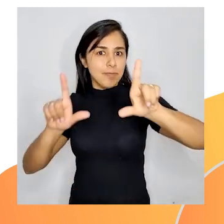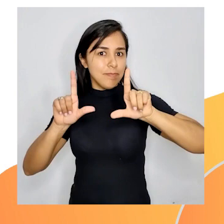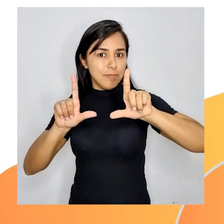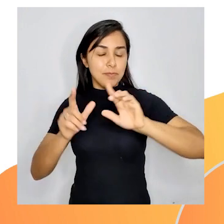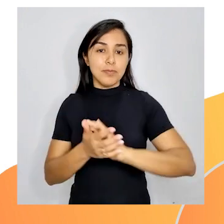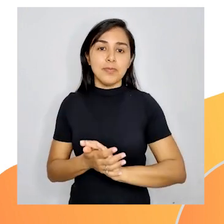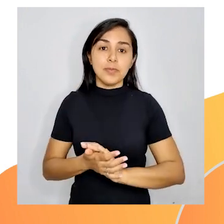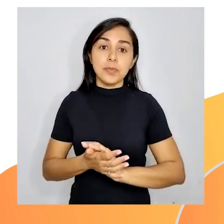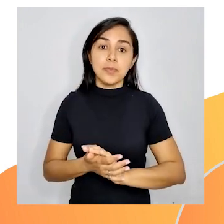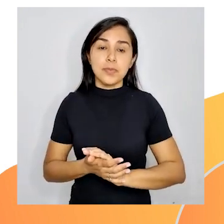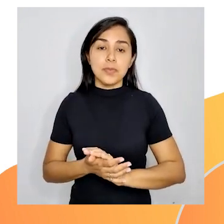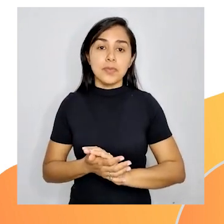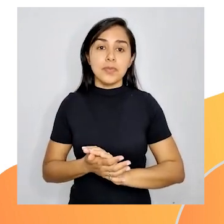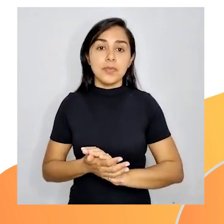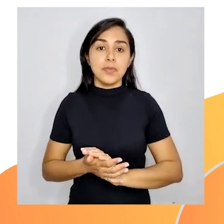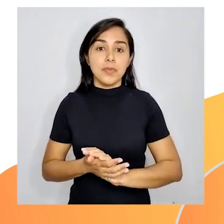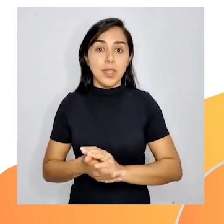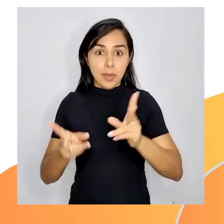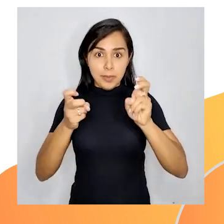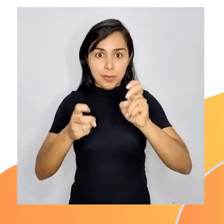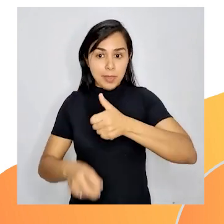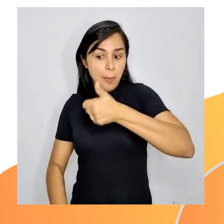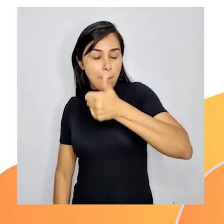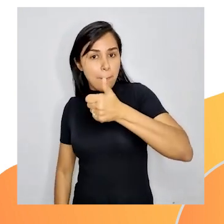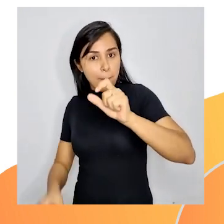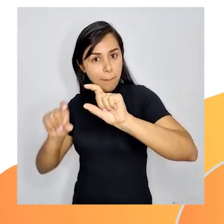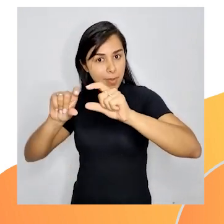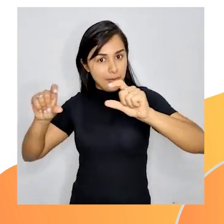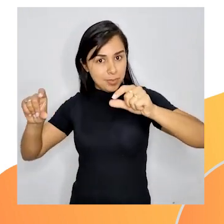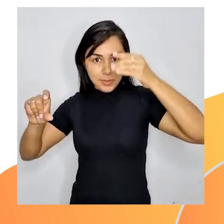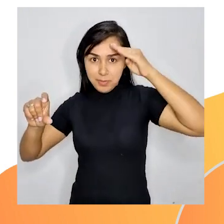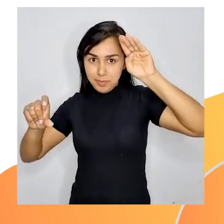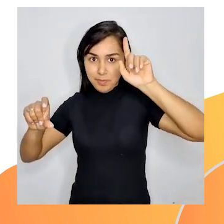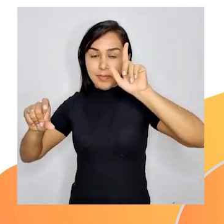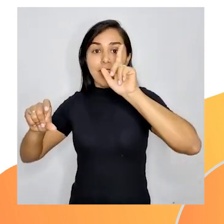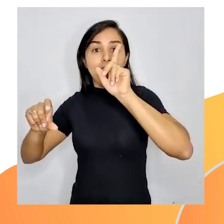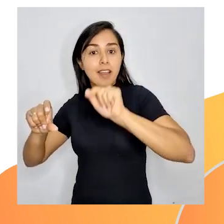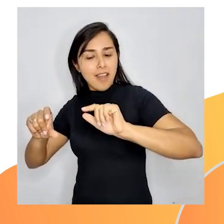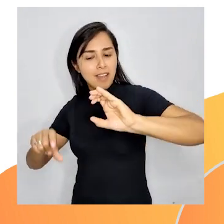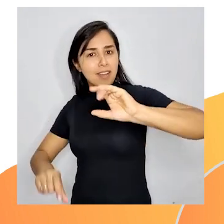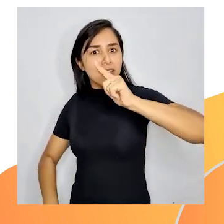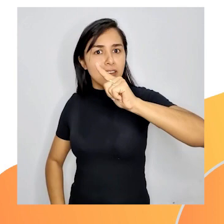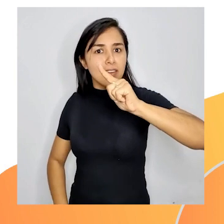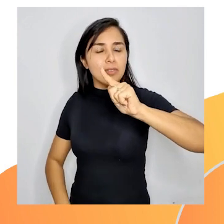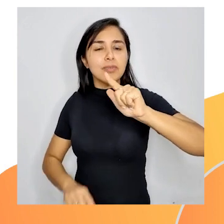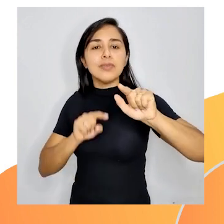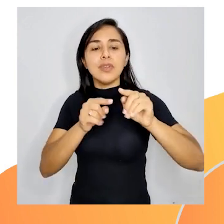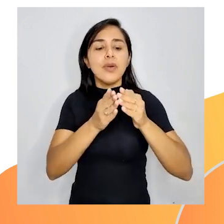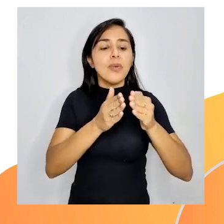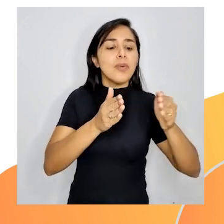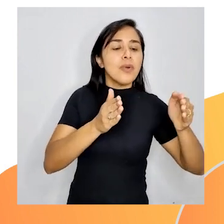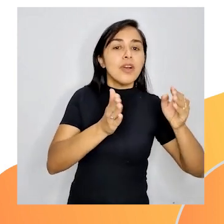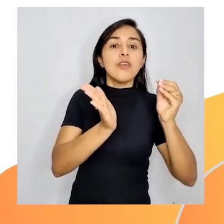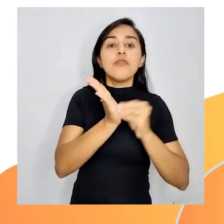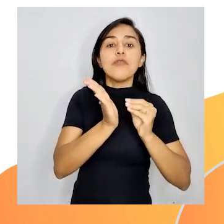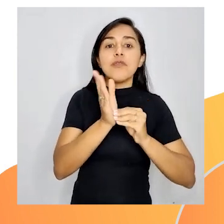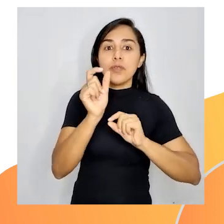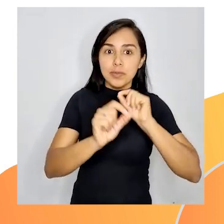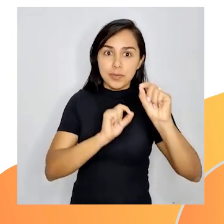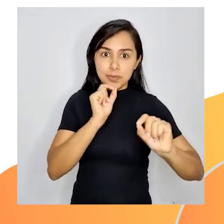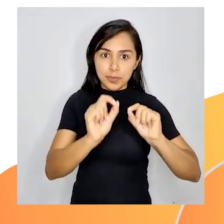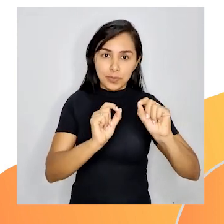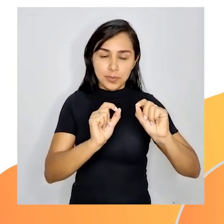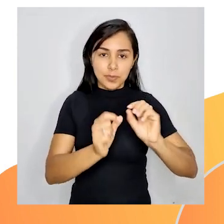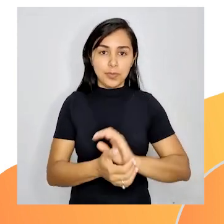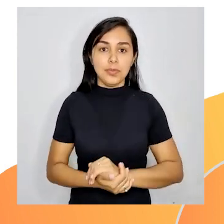que a gente tem na oração principal? É claro. O que está faltando na oração principal?